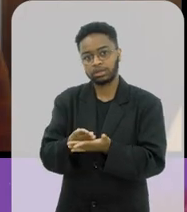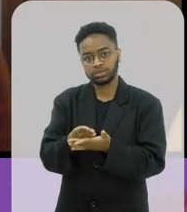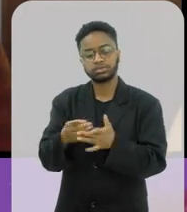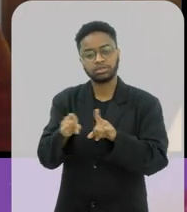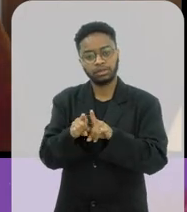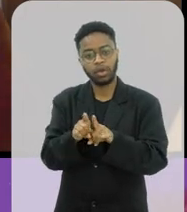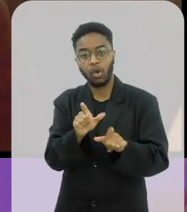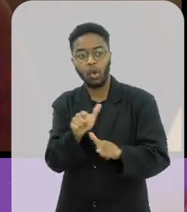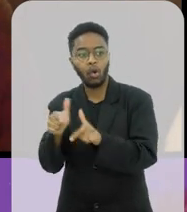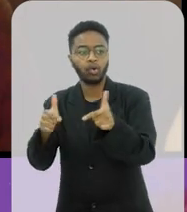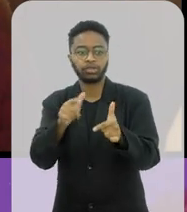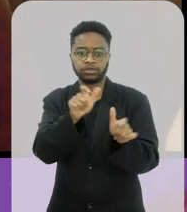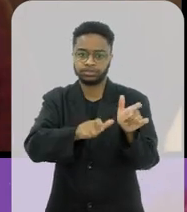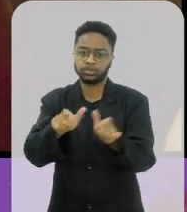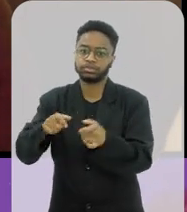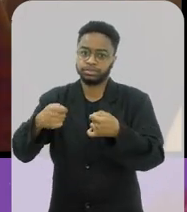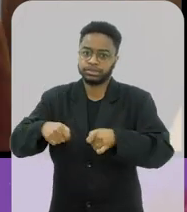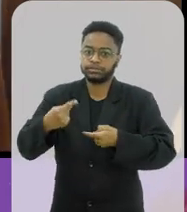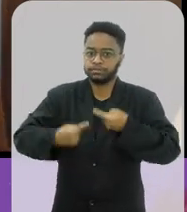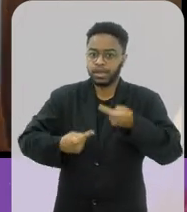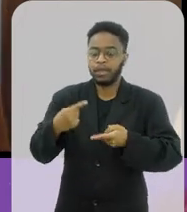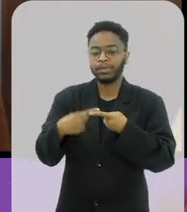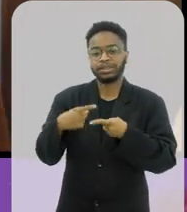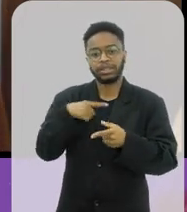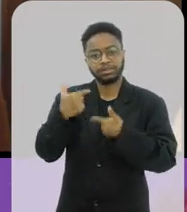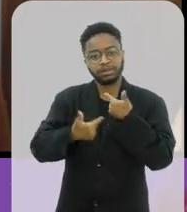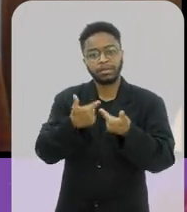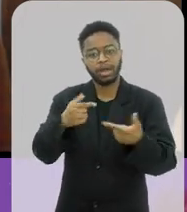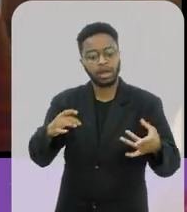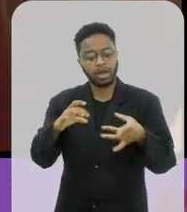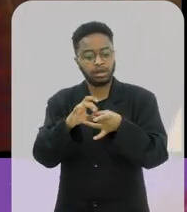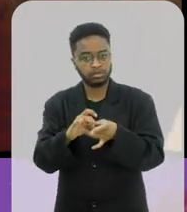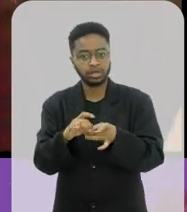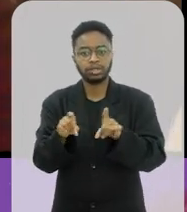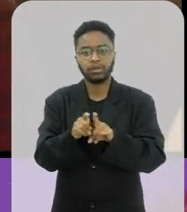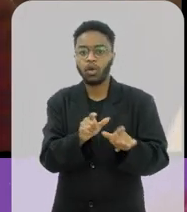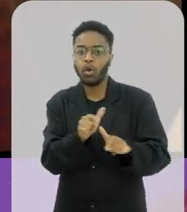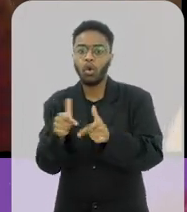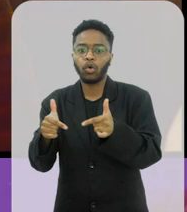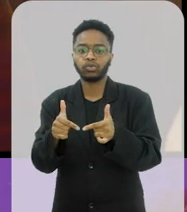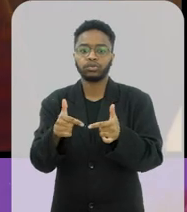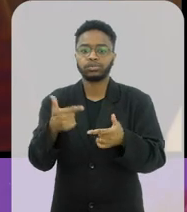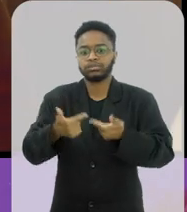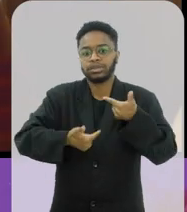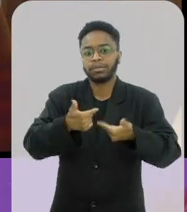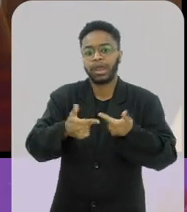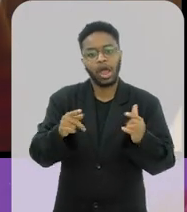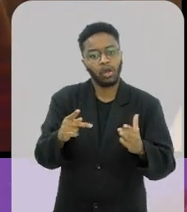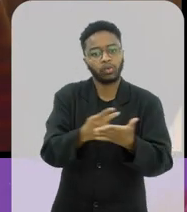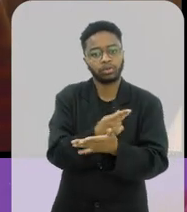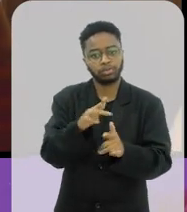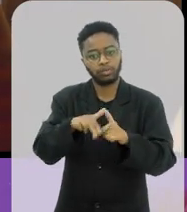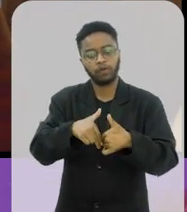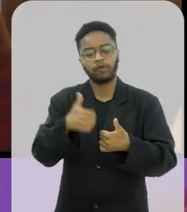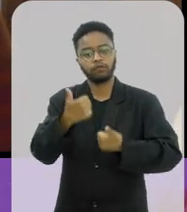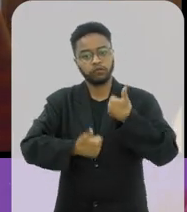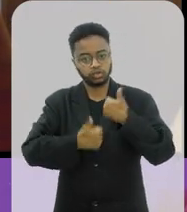envolve milhares de pessoas. São empregos diretos, empregos indiretos, né, que o futebol